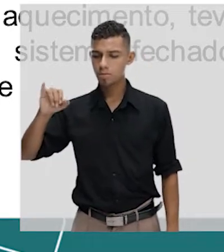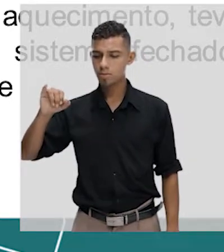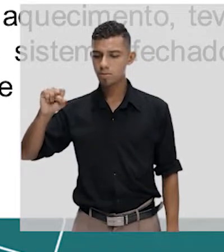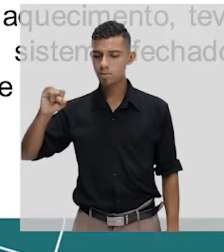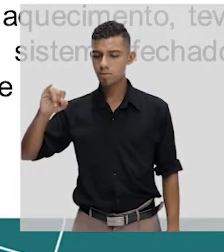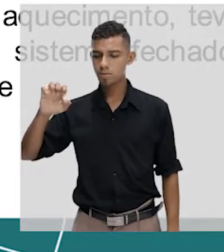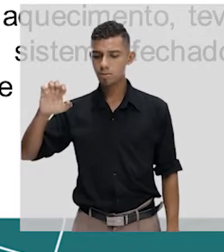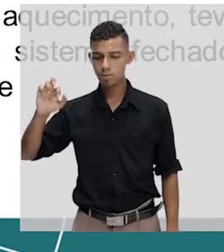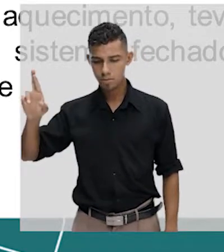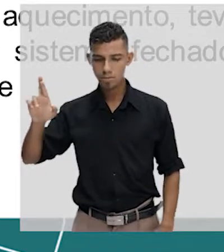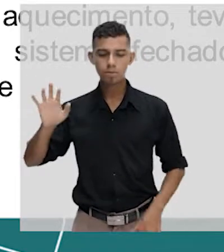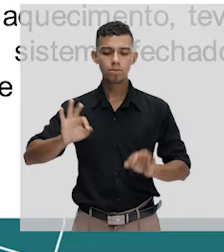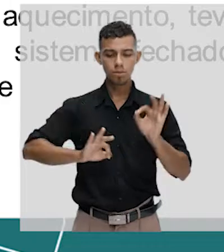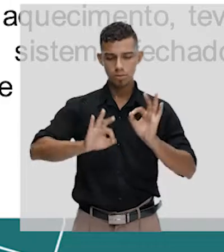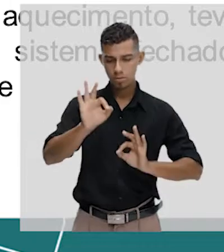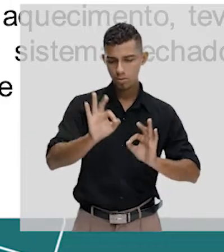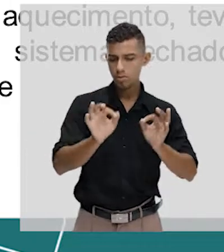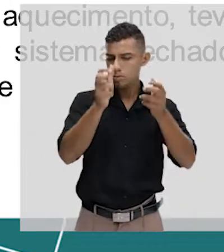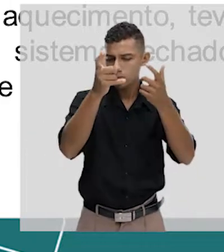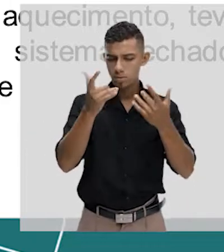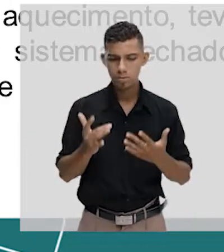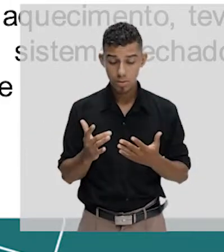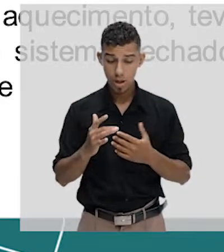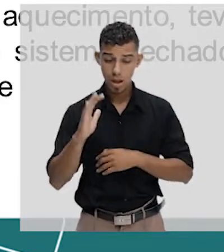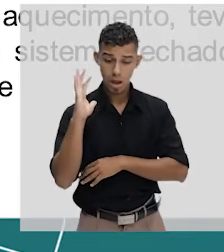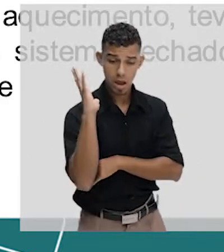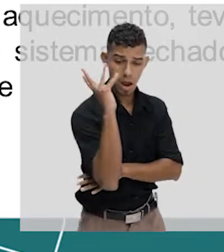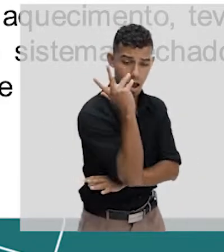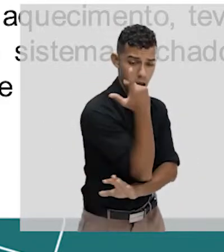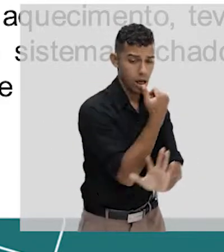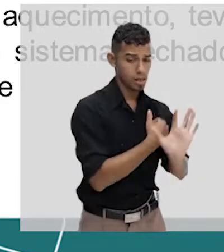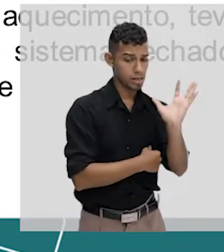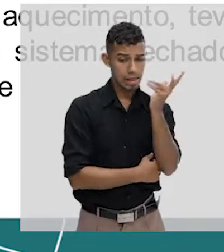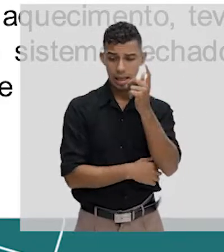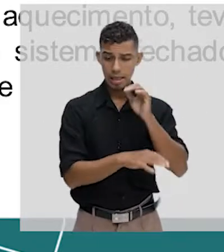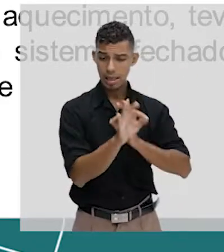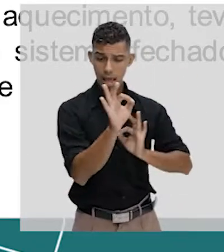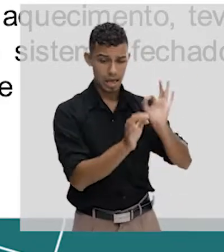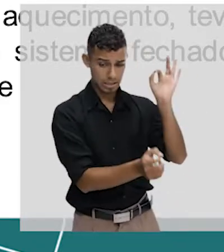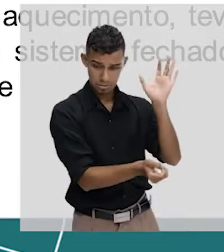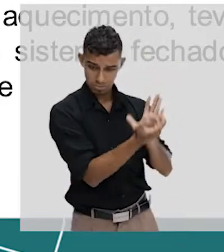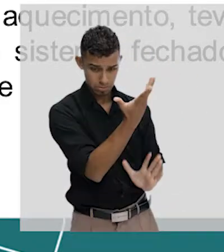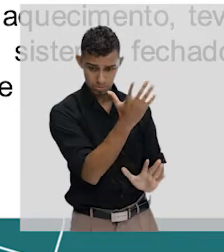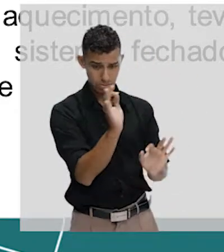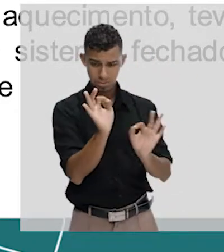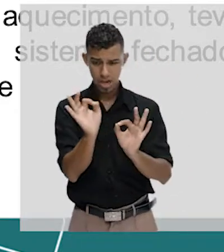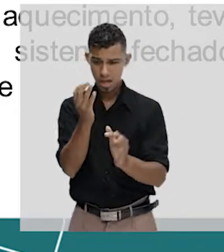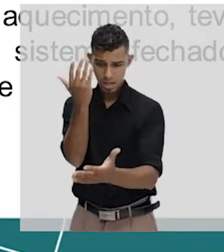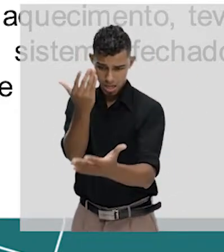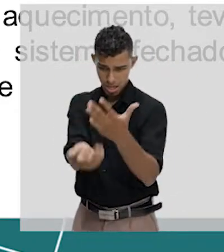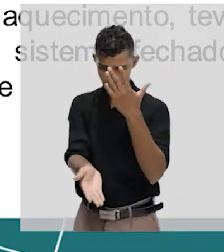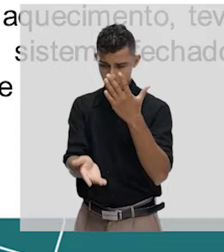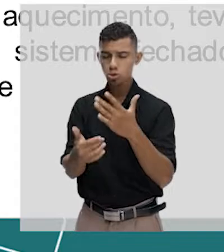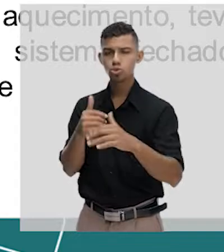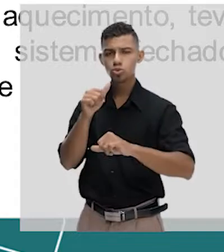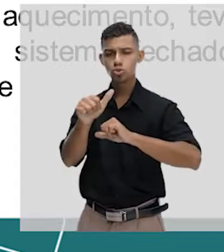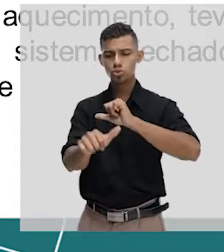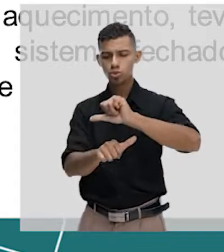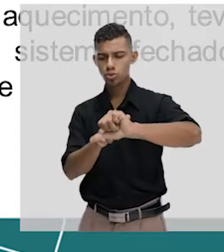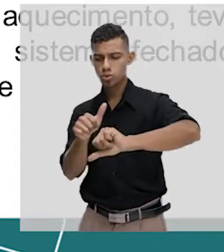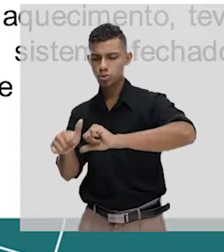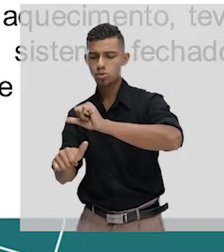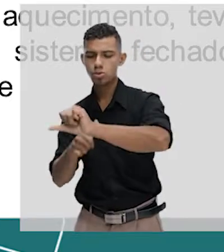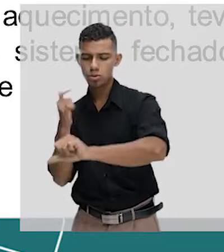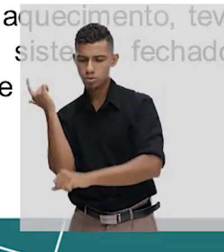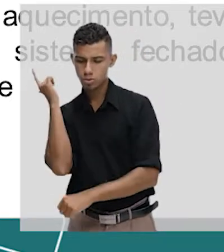na natureza, nada se cria, nada se perde, tudo se transforma. Lavoisier formulou essa